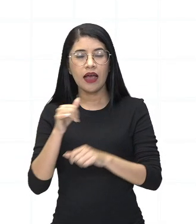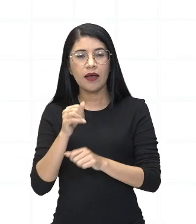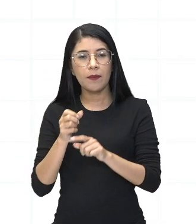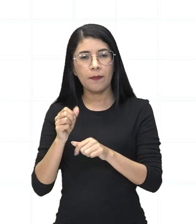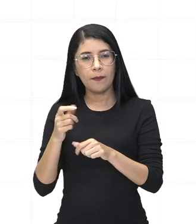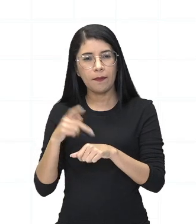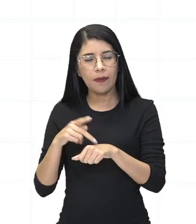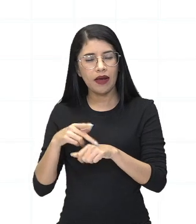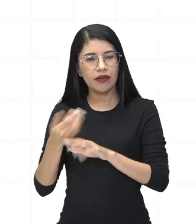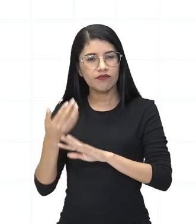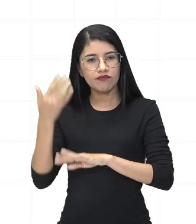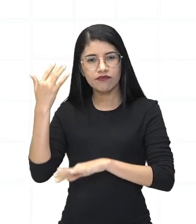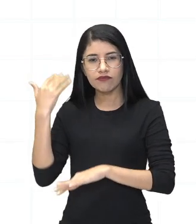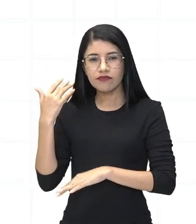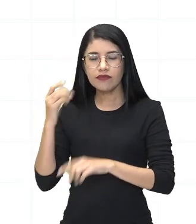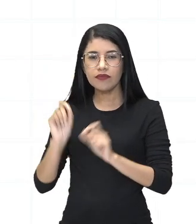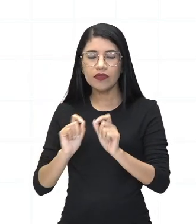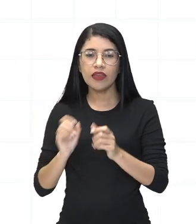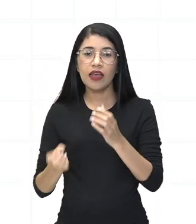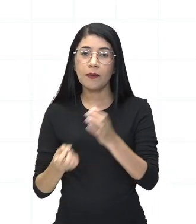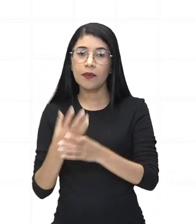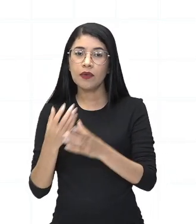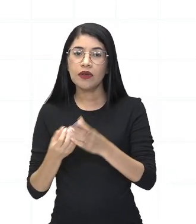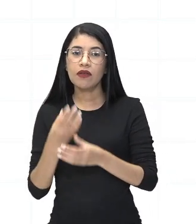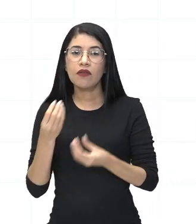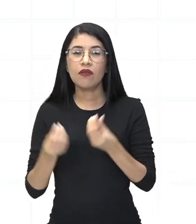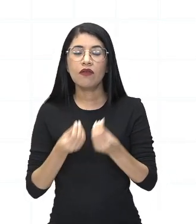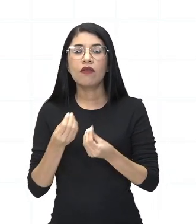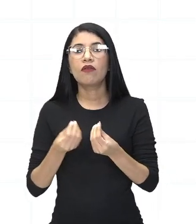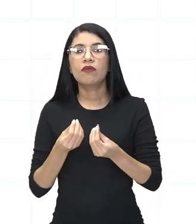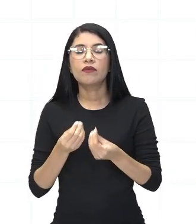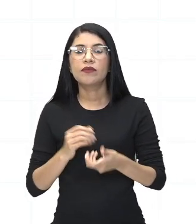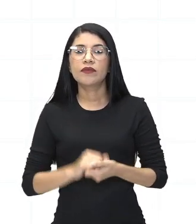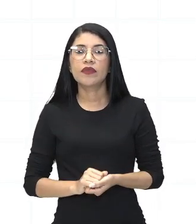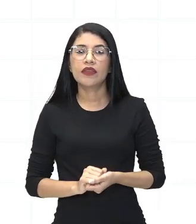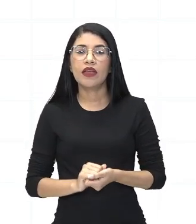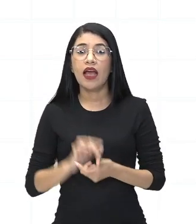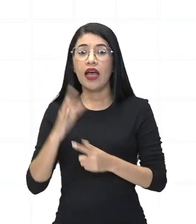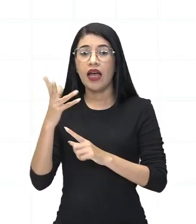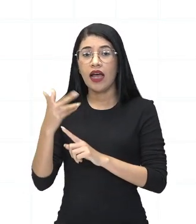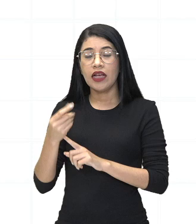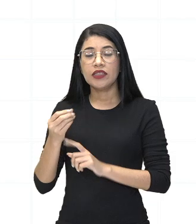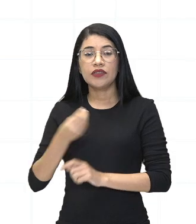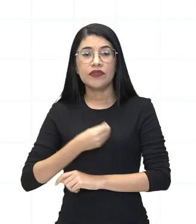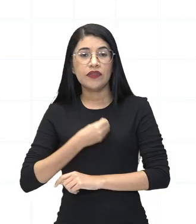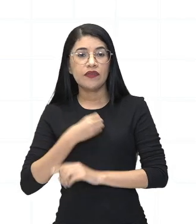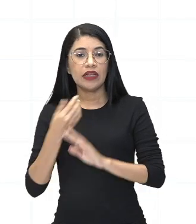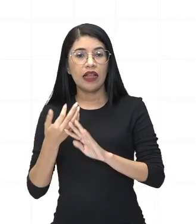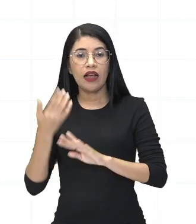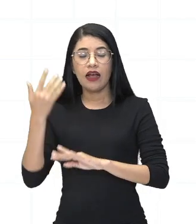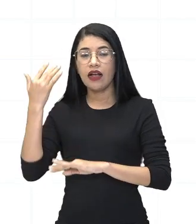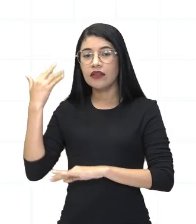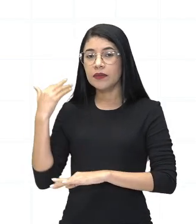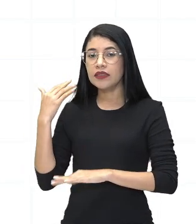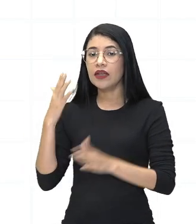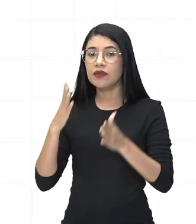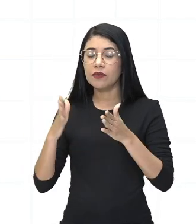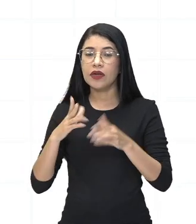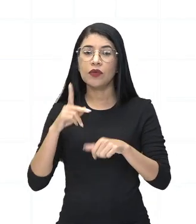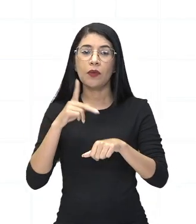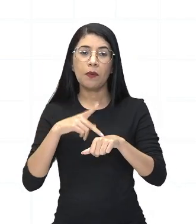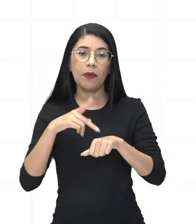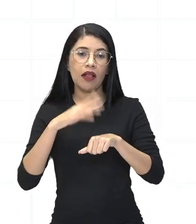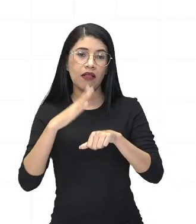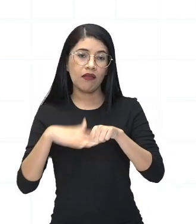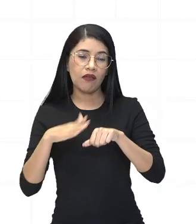pré-história, estamos falando da produção vista com o artista na pré-história, isto é, durante os